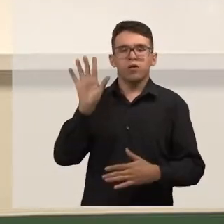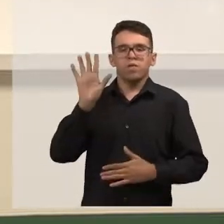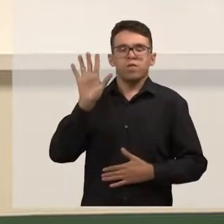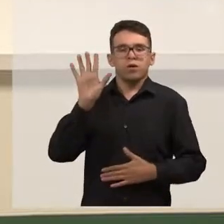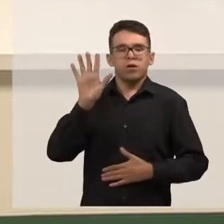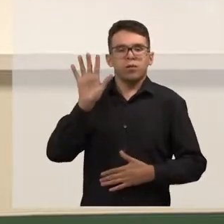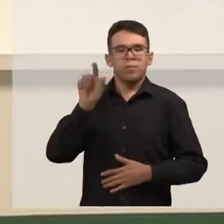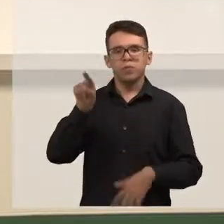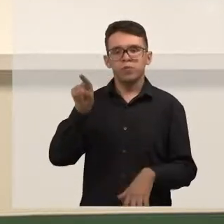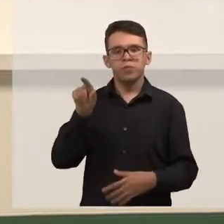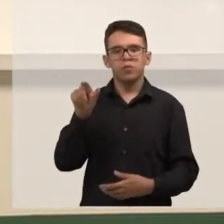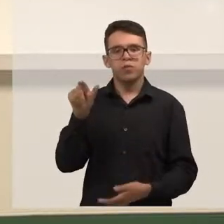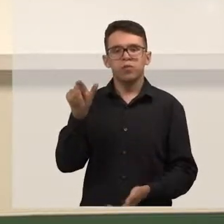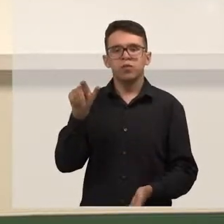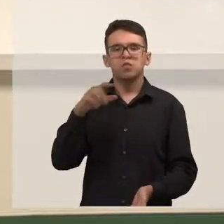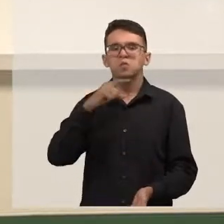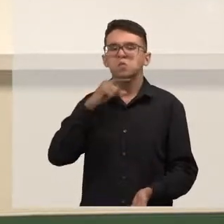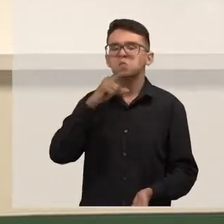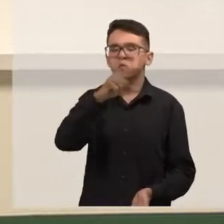né?